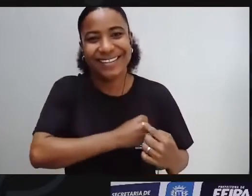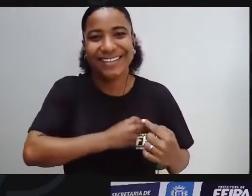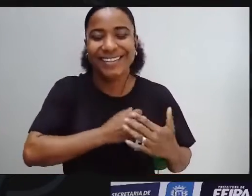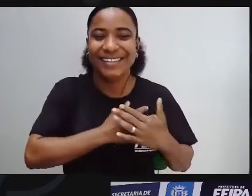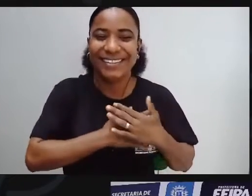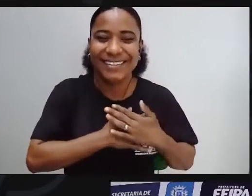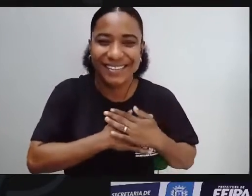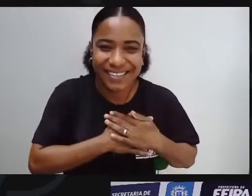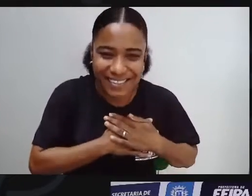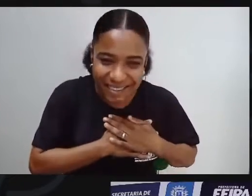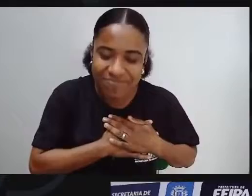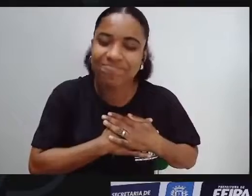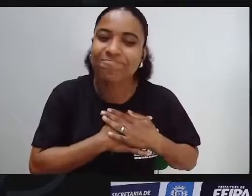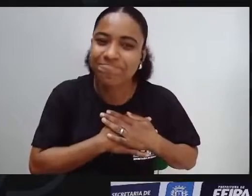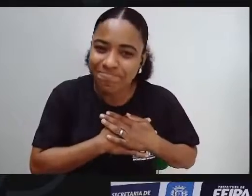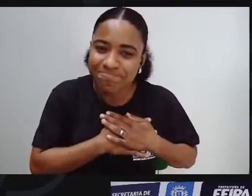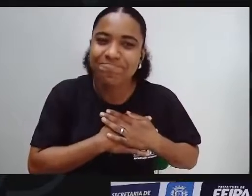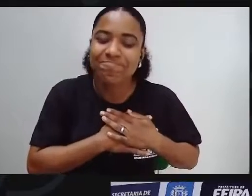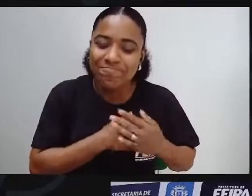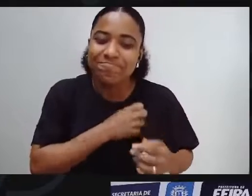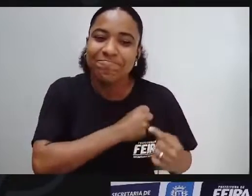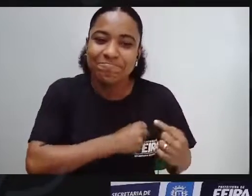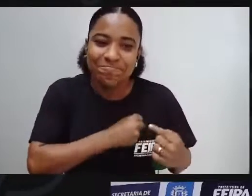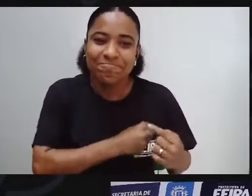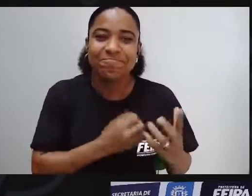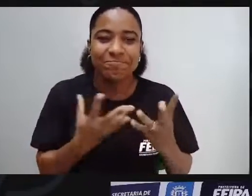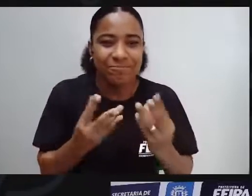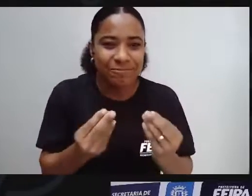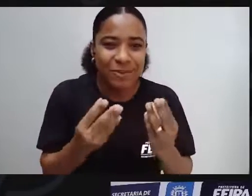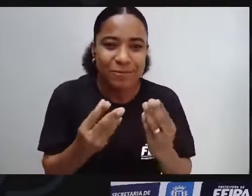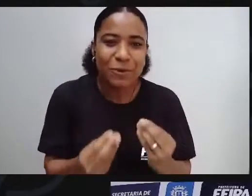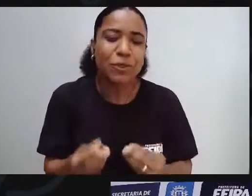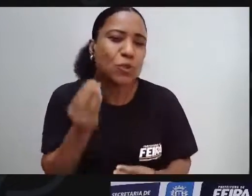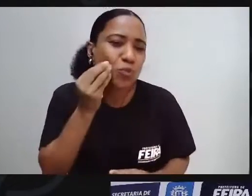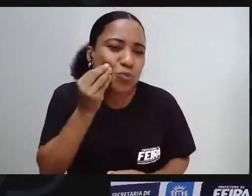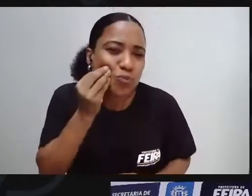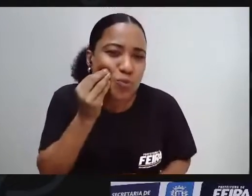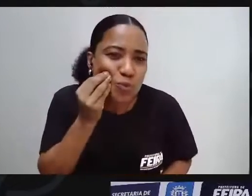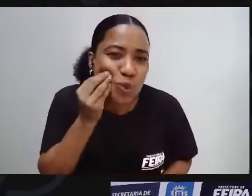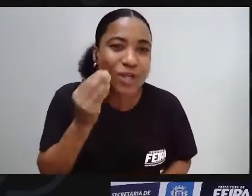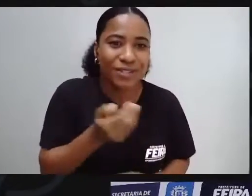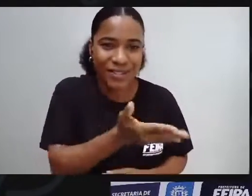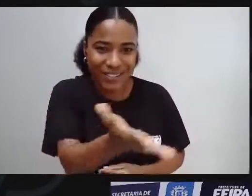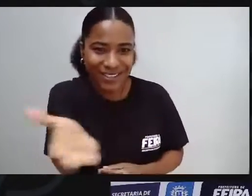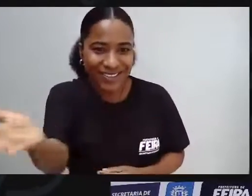quanta saudade um beijo para todos vocês foi muito bom estar com você